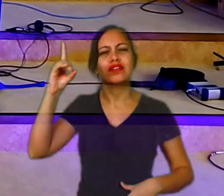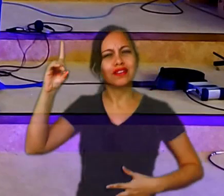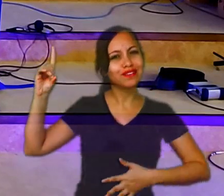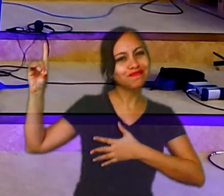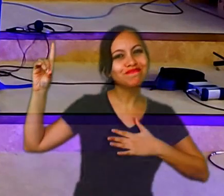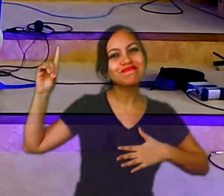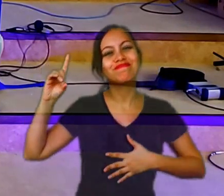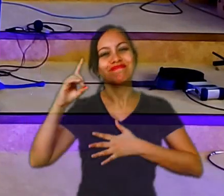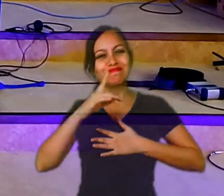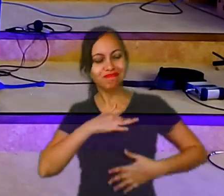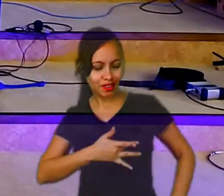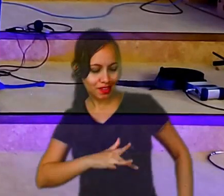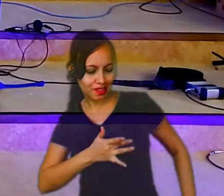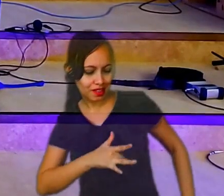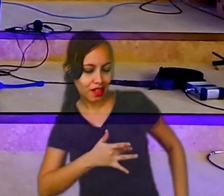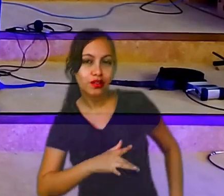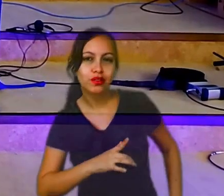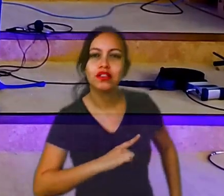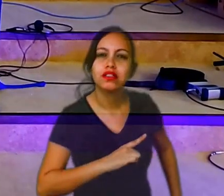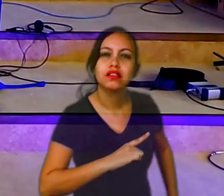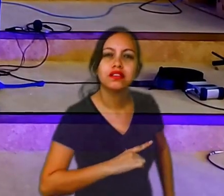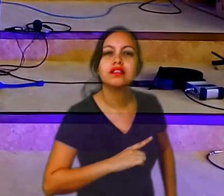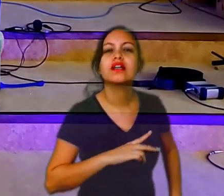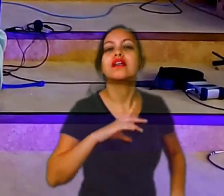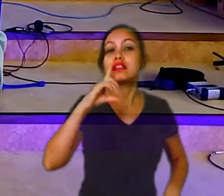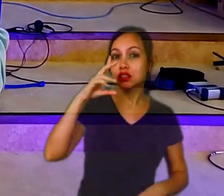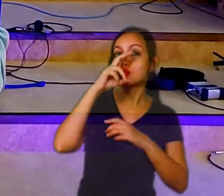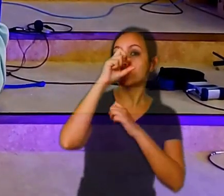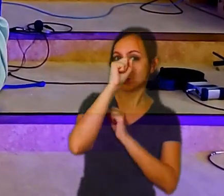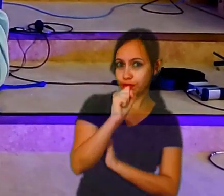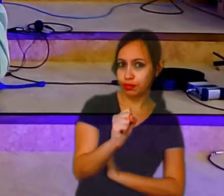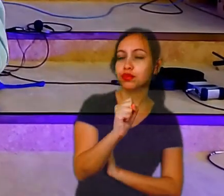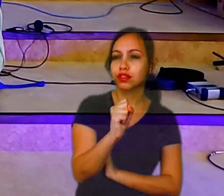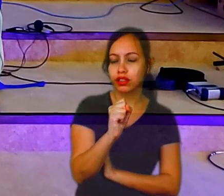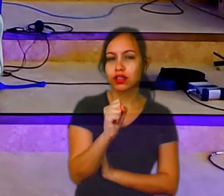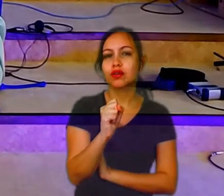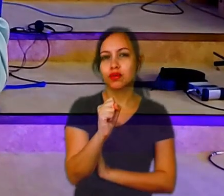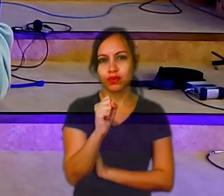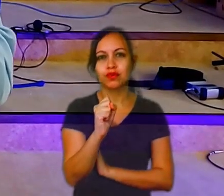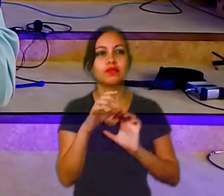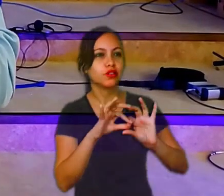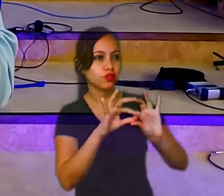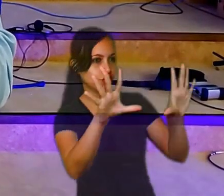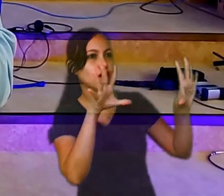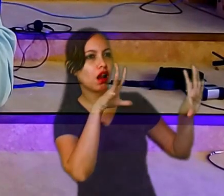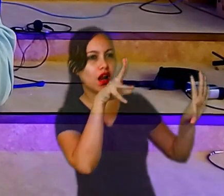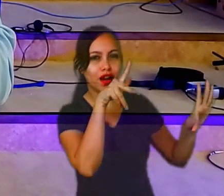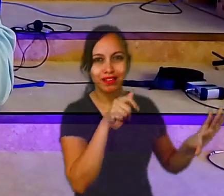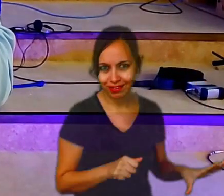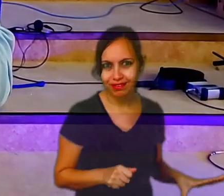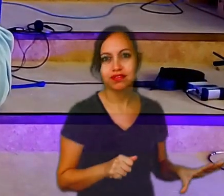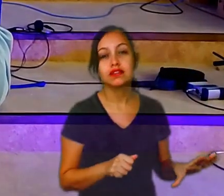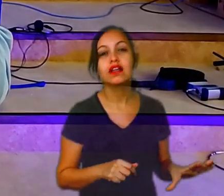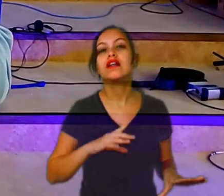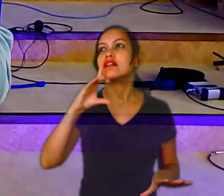Ele é misericordioso, Ele é poderoso para nos livrar da boca do leão e nos levará